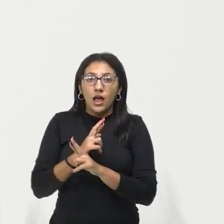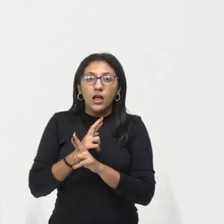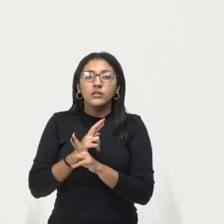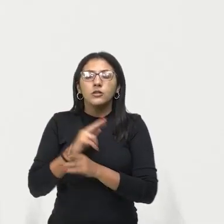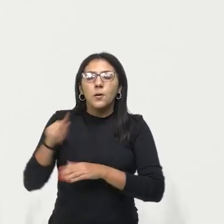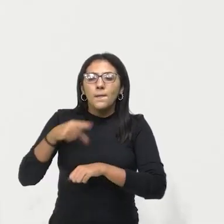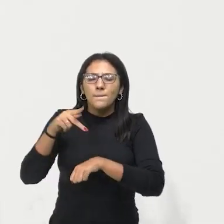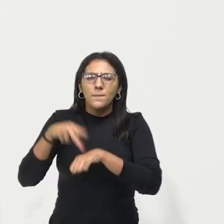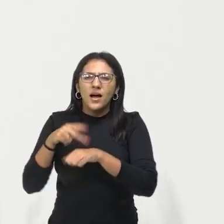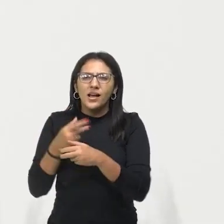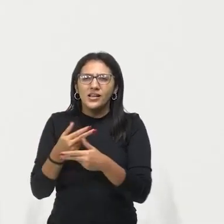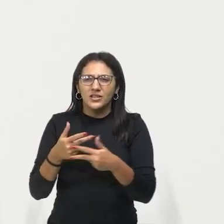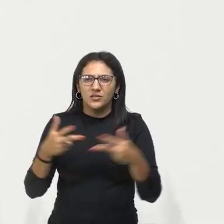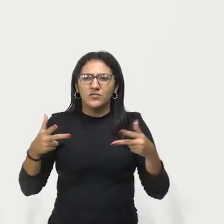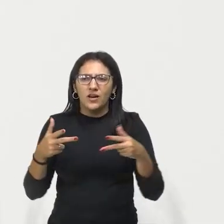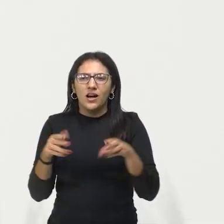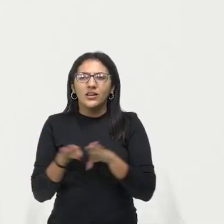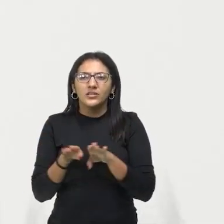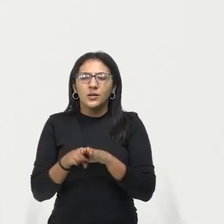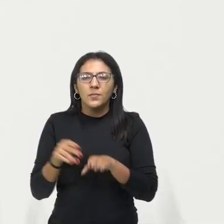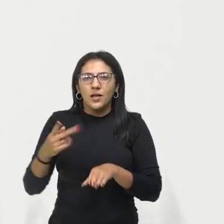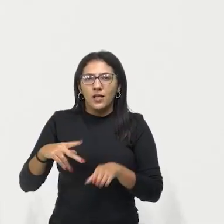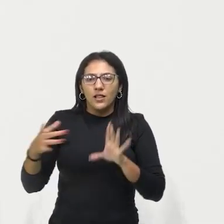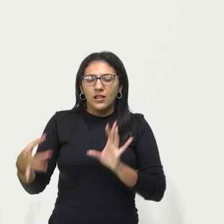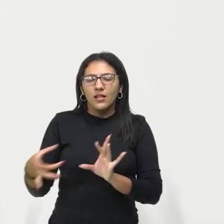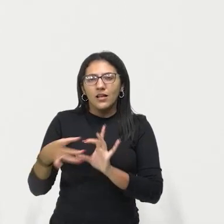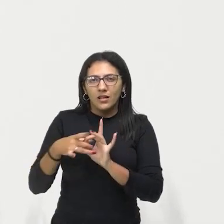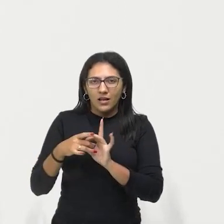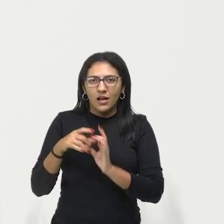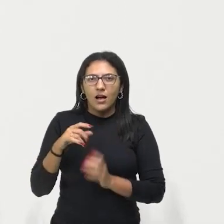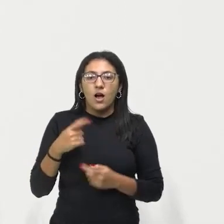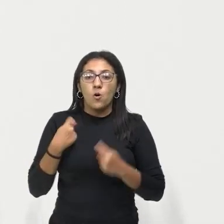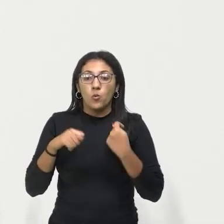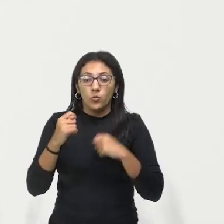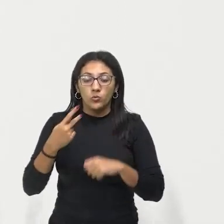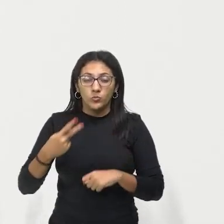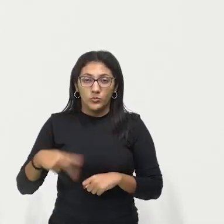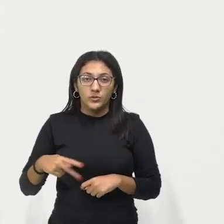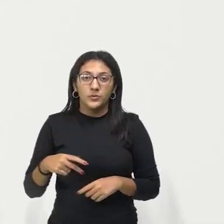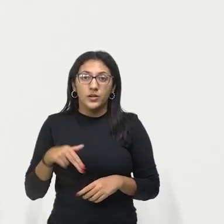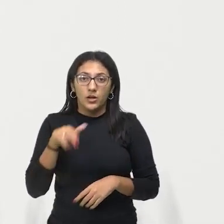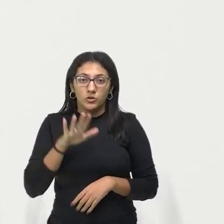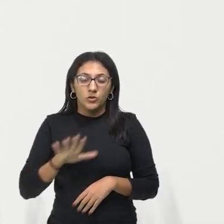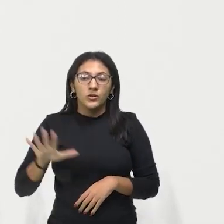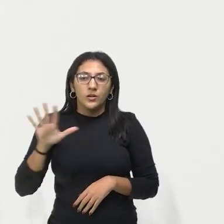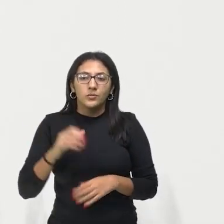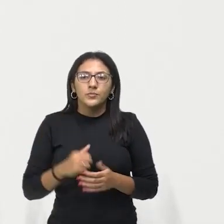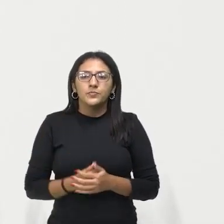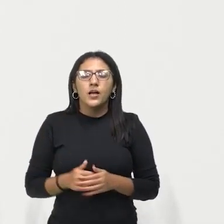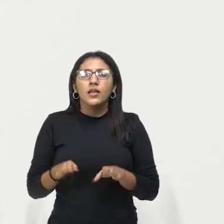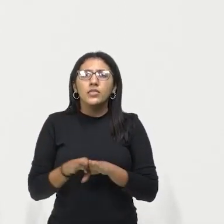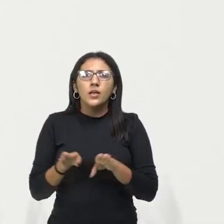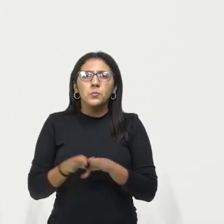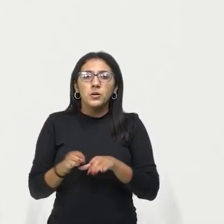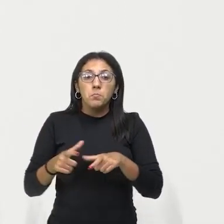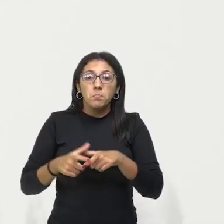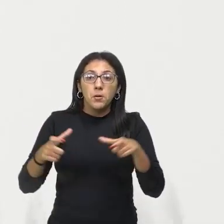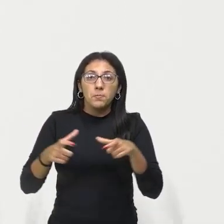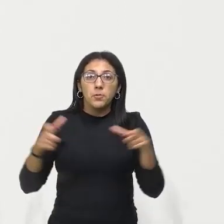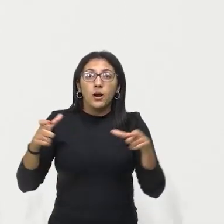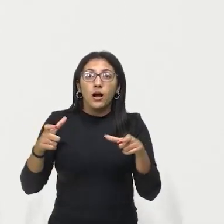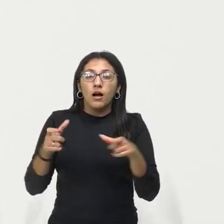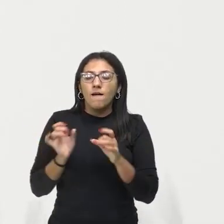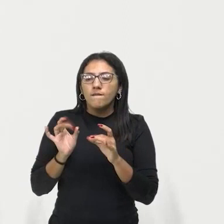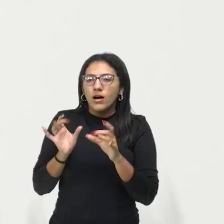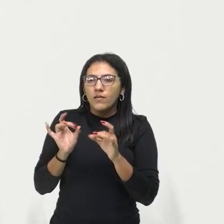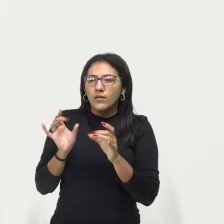internacionalização e estatização da economia nacional e a expansão do consumo, principalmente